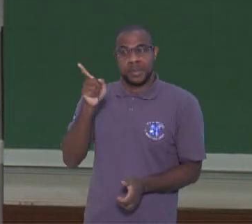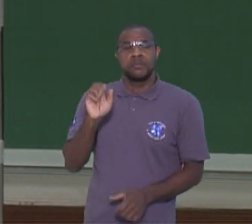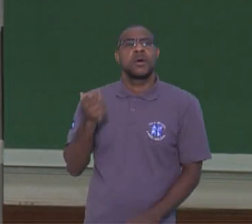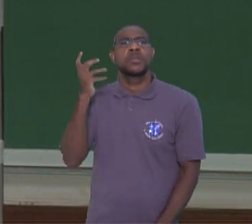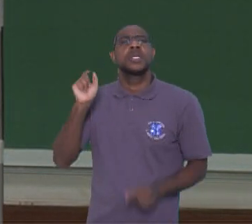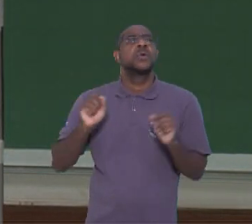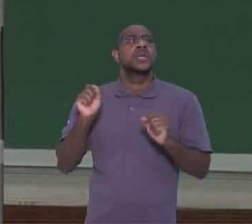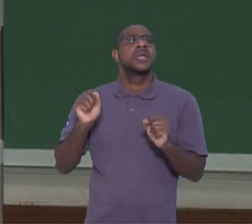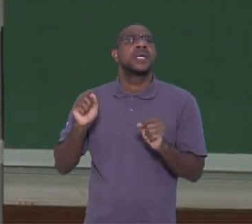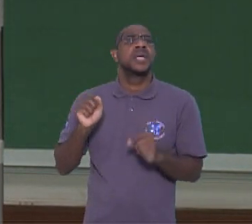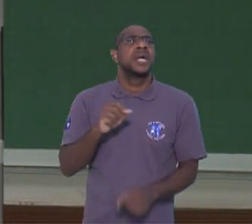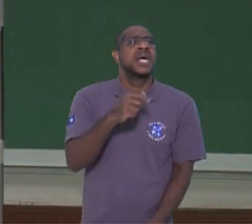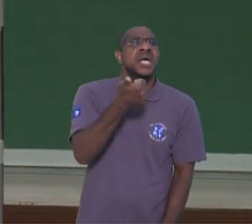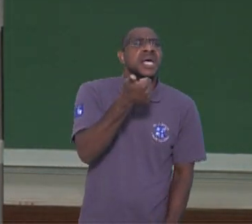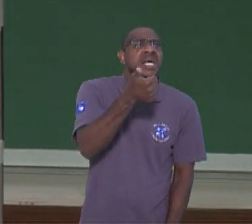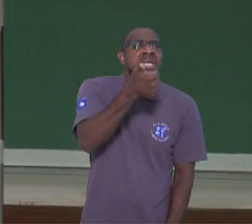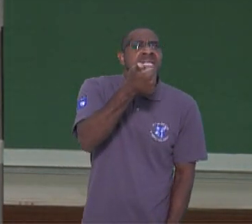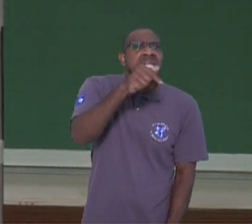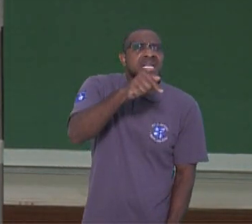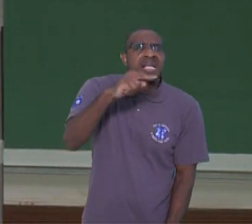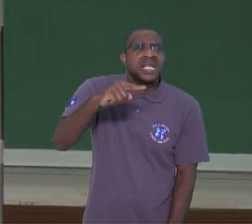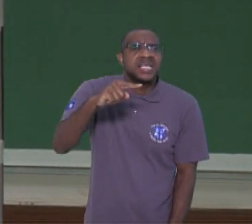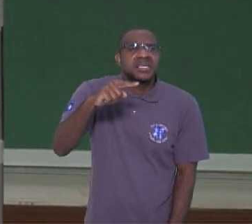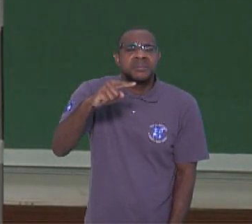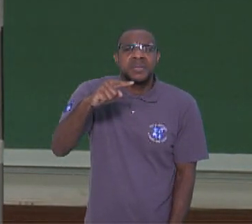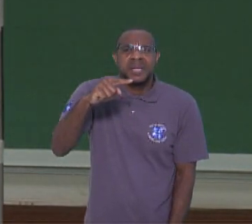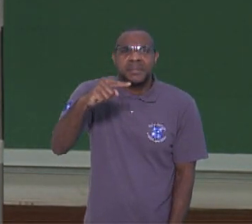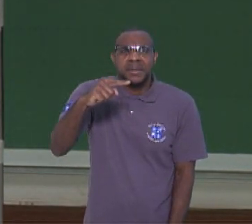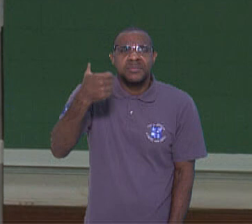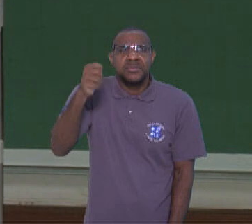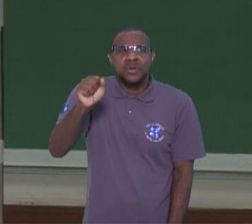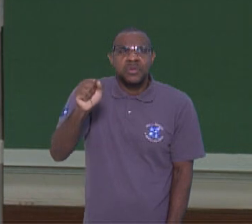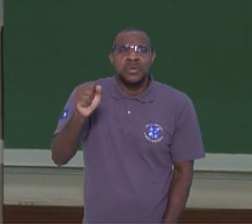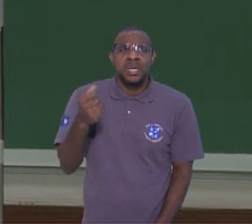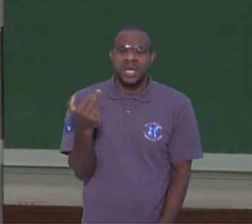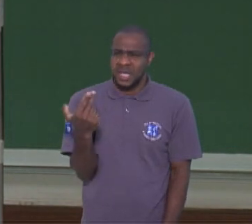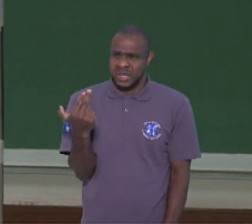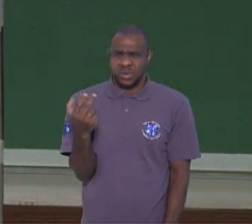acontecer? 17 menos 18 é igual a 0?